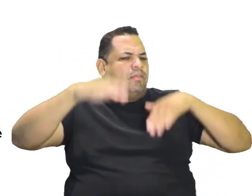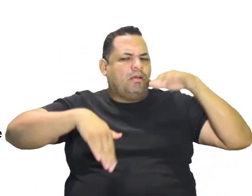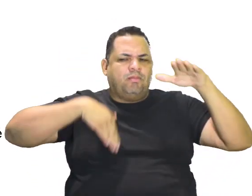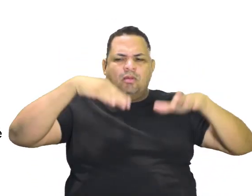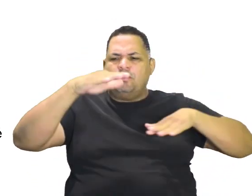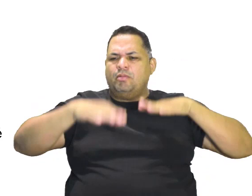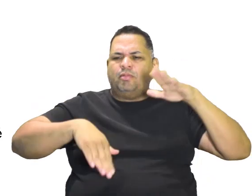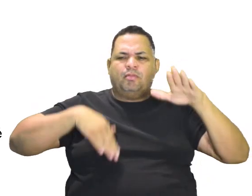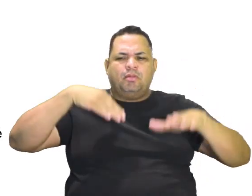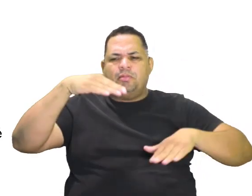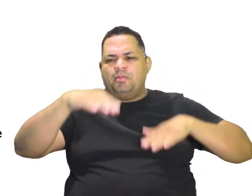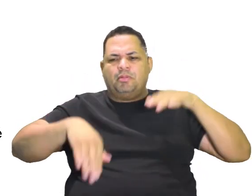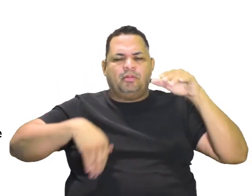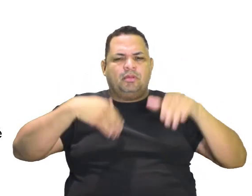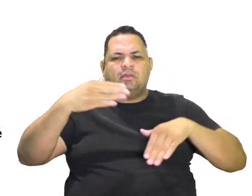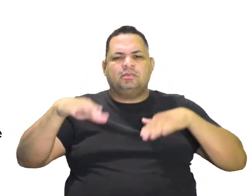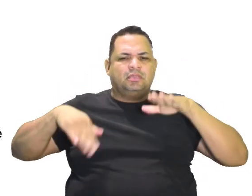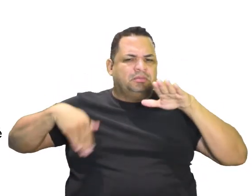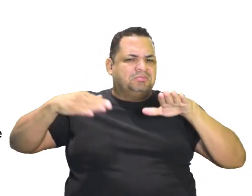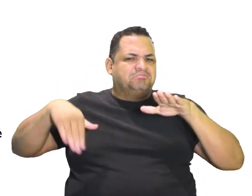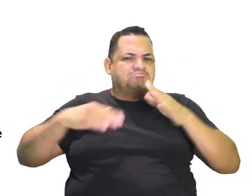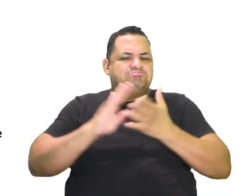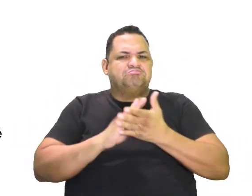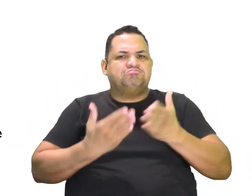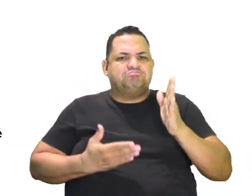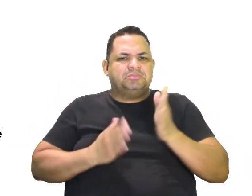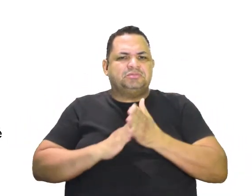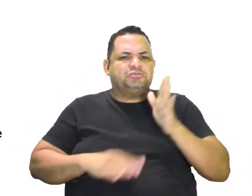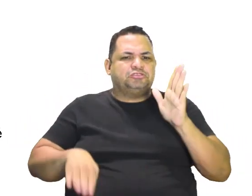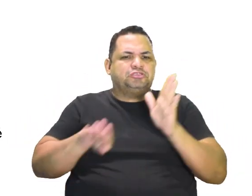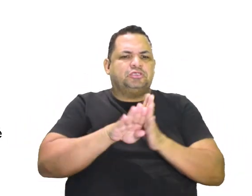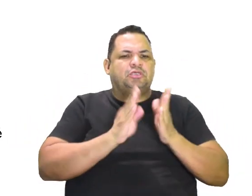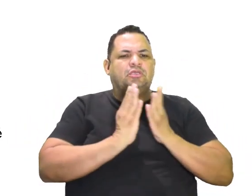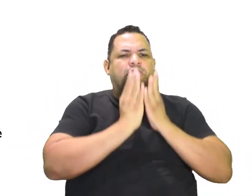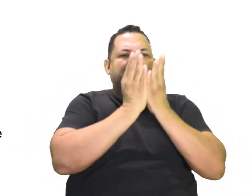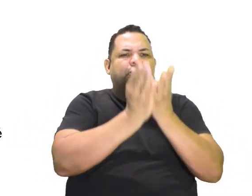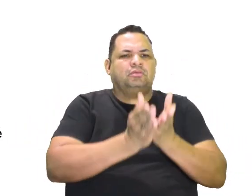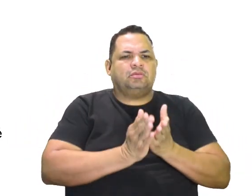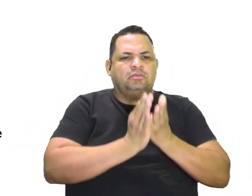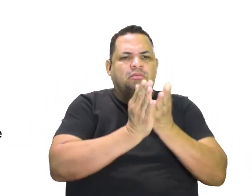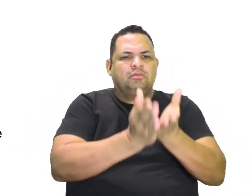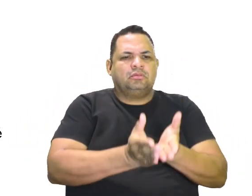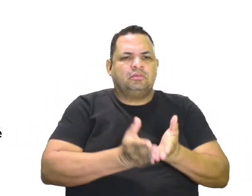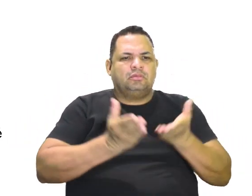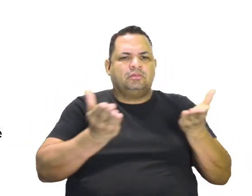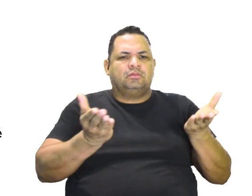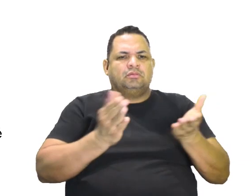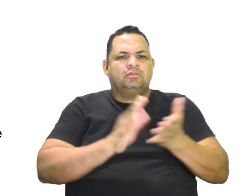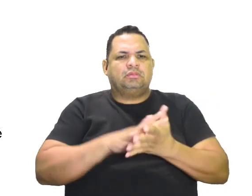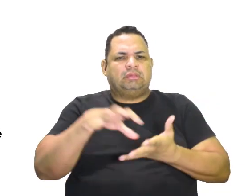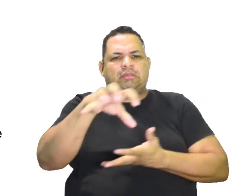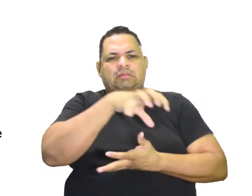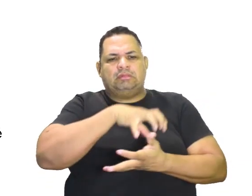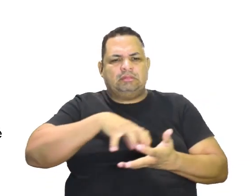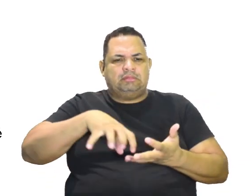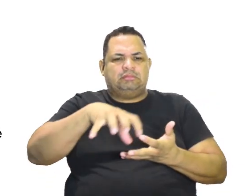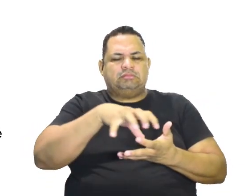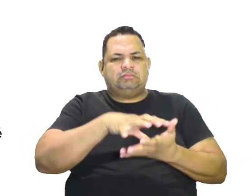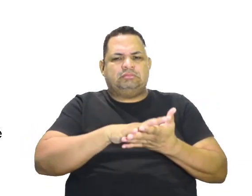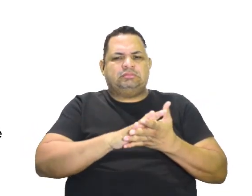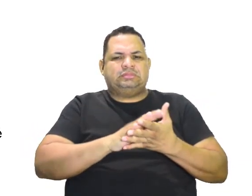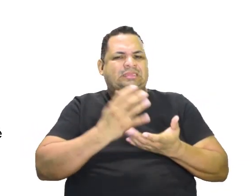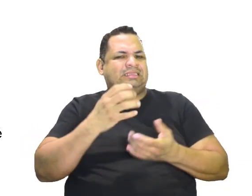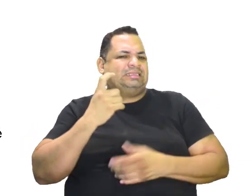tentando alcançar o navio. E ela mesmo tão revoltada, mesmo